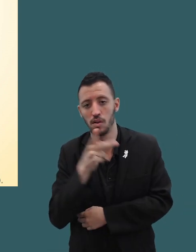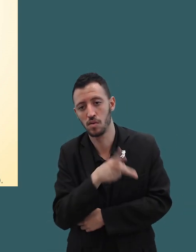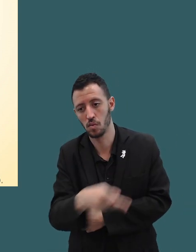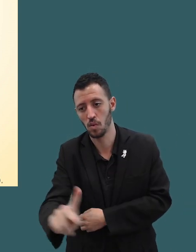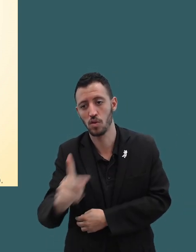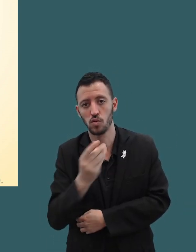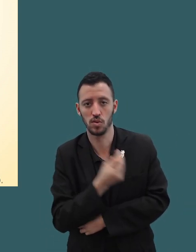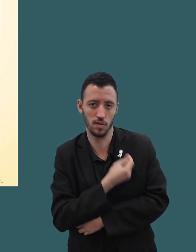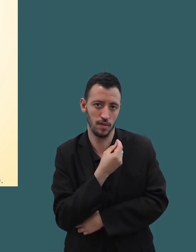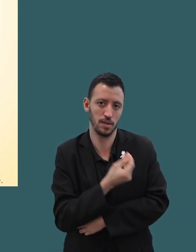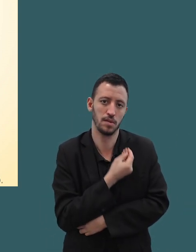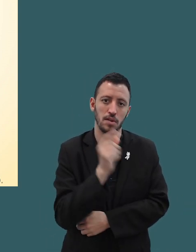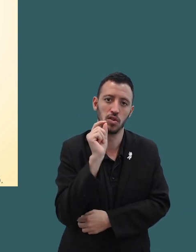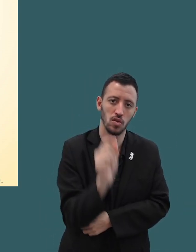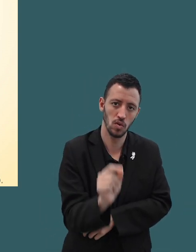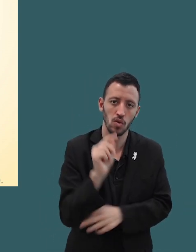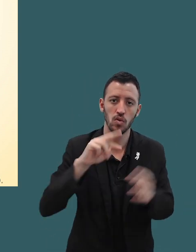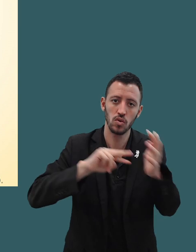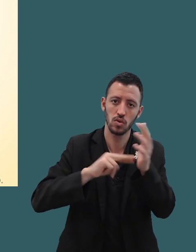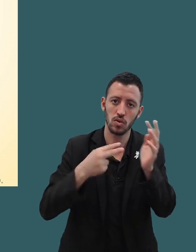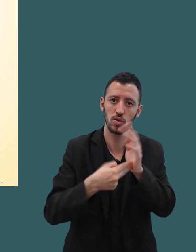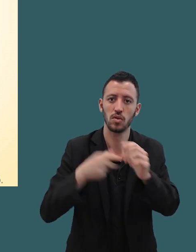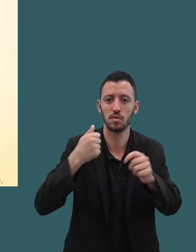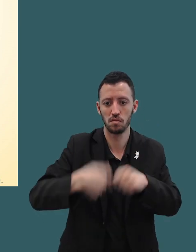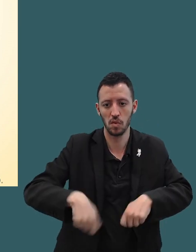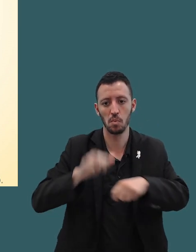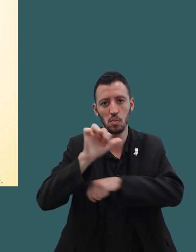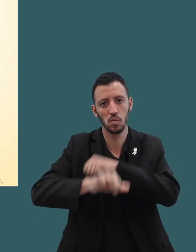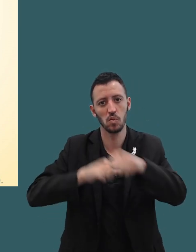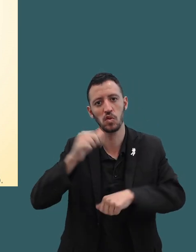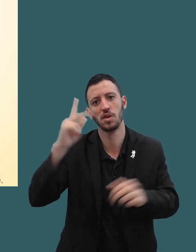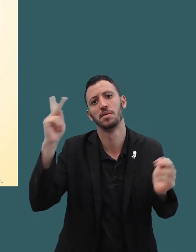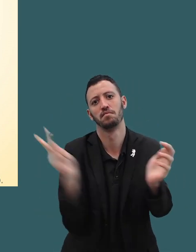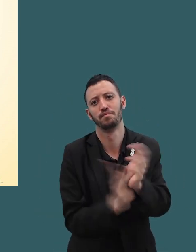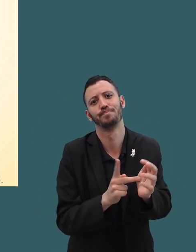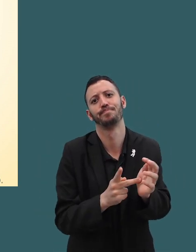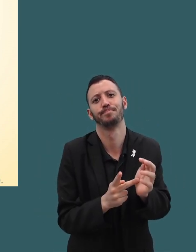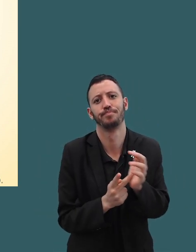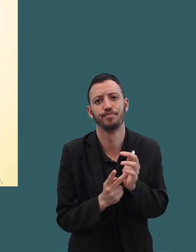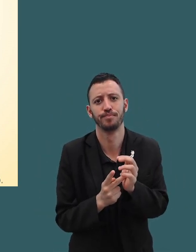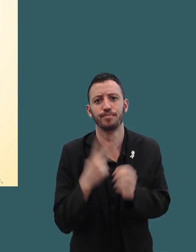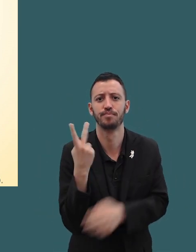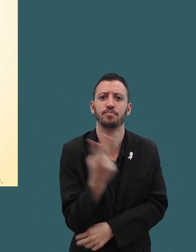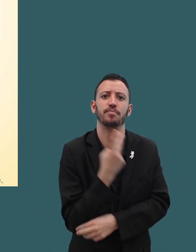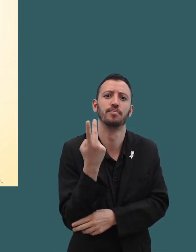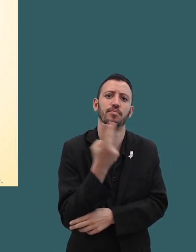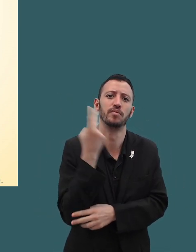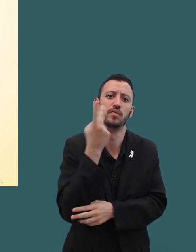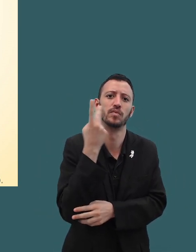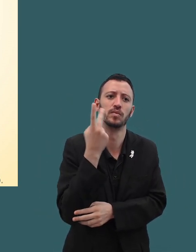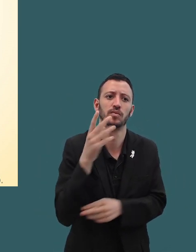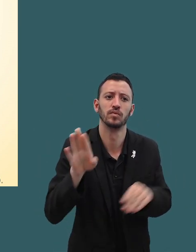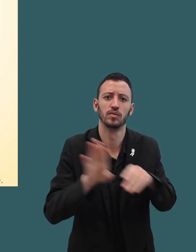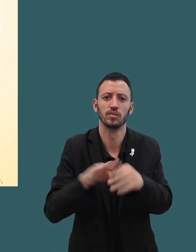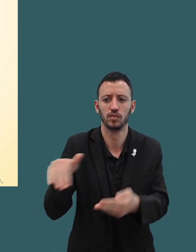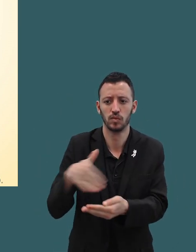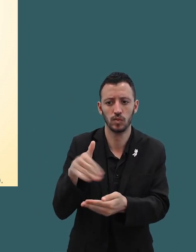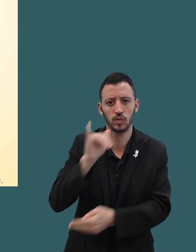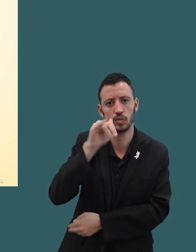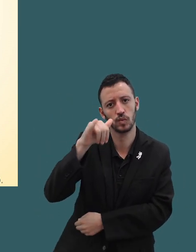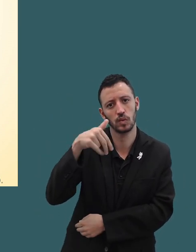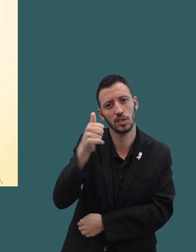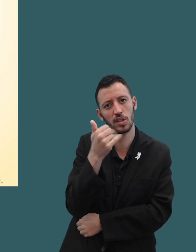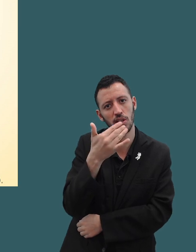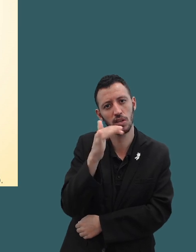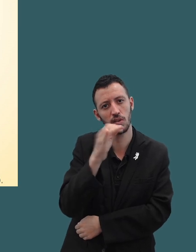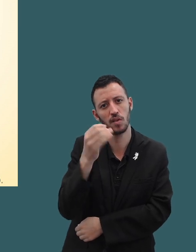vida. Isso significa mudanças concretas, reais. Valorizar, como o secretário Inácio falou